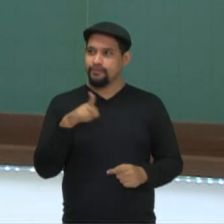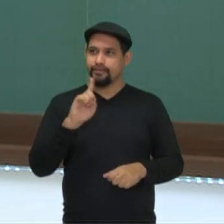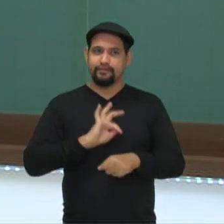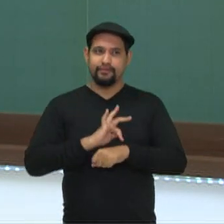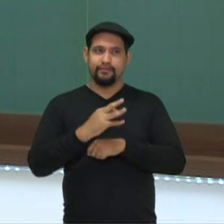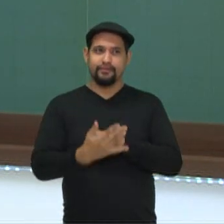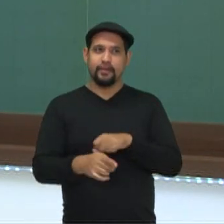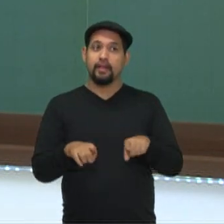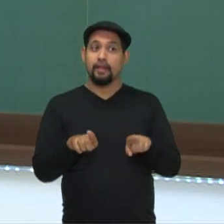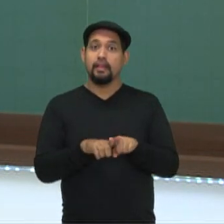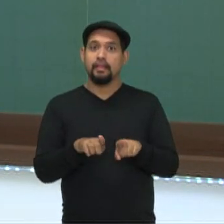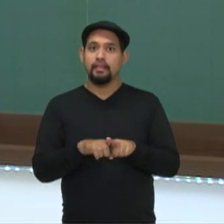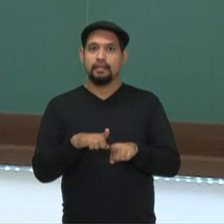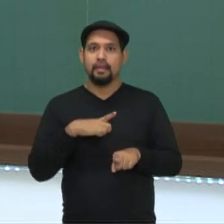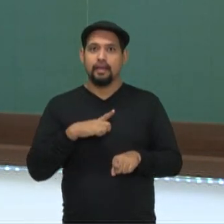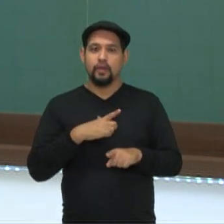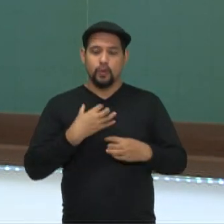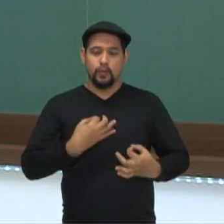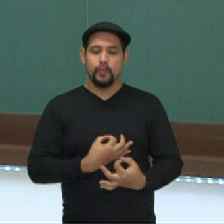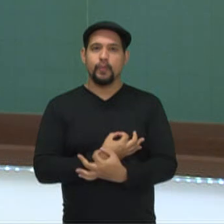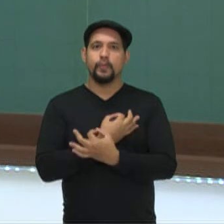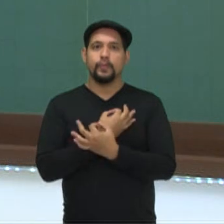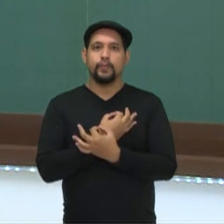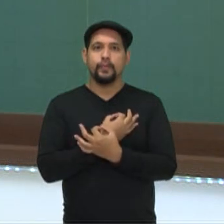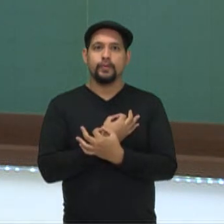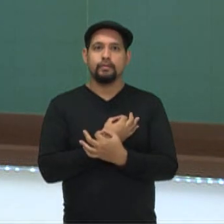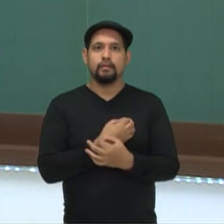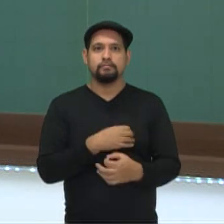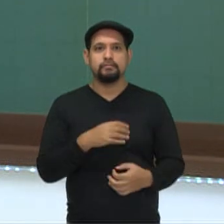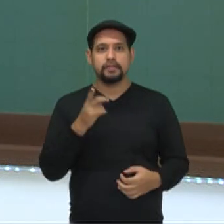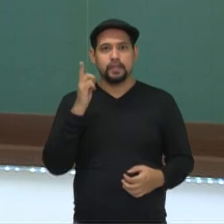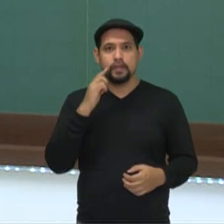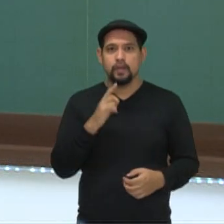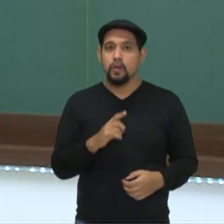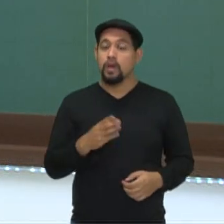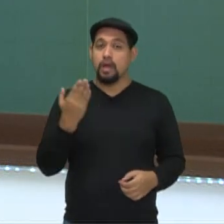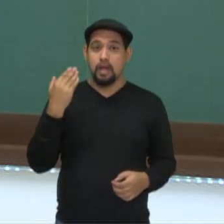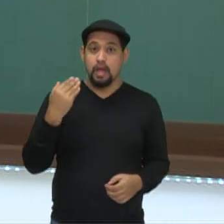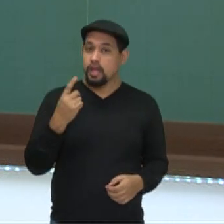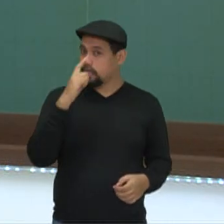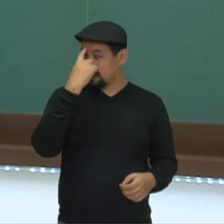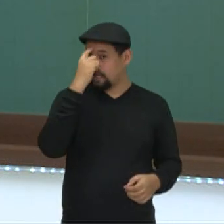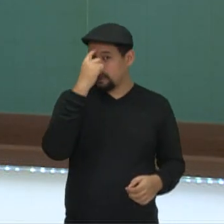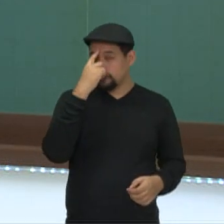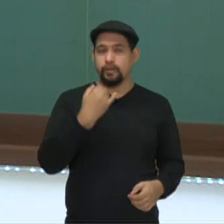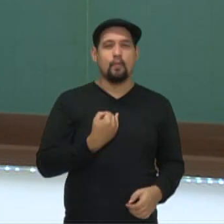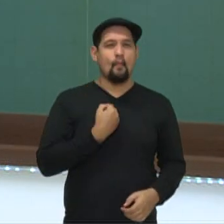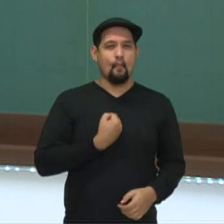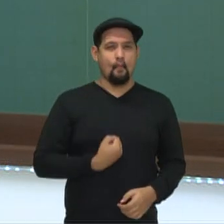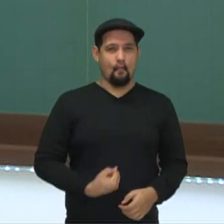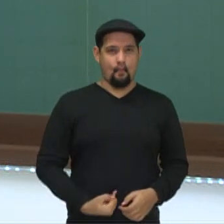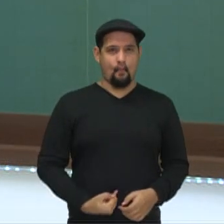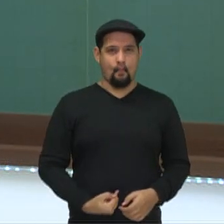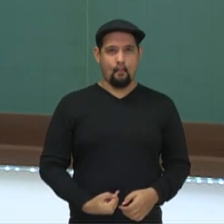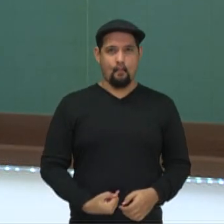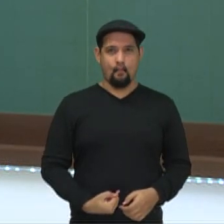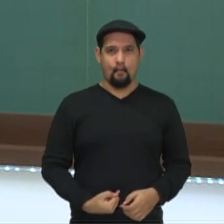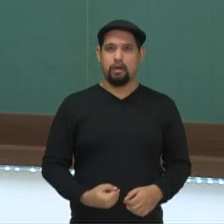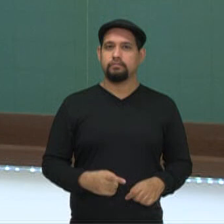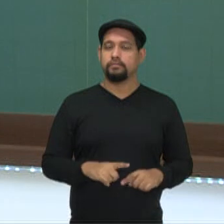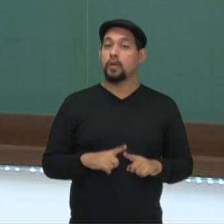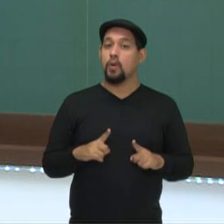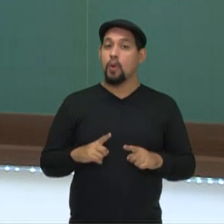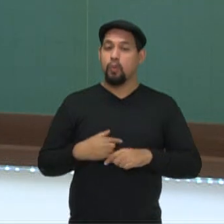E tem o Buda Amitabha, inclusive aquele Buda indiano é um Buda mais magro. O Buda, aquele Buda